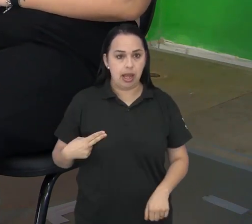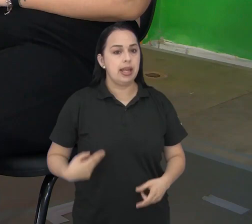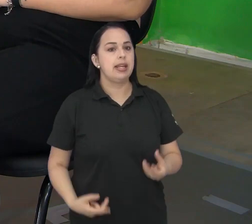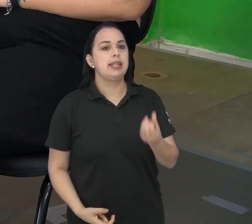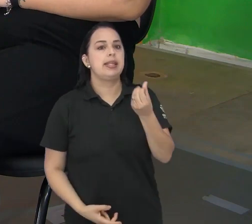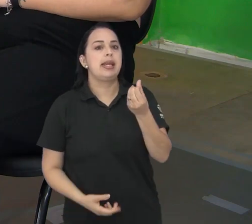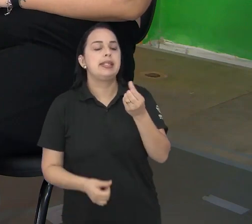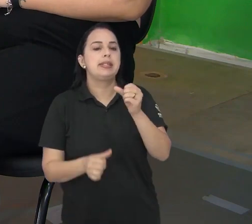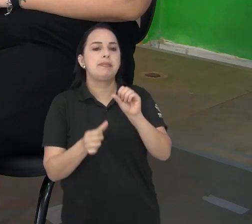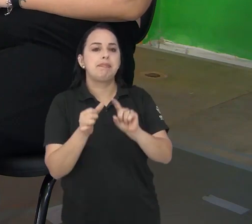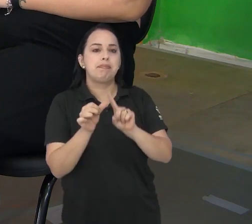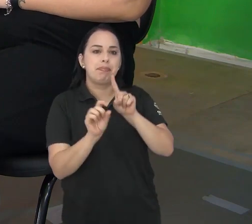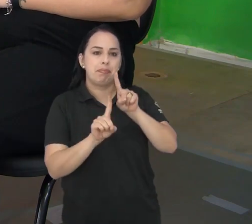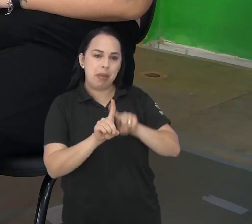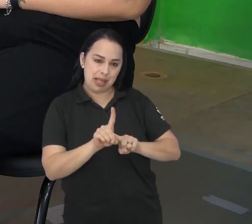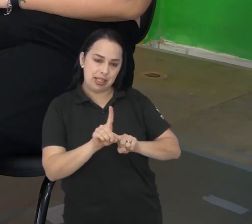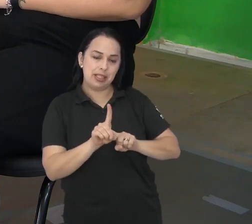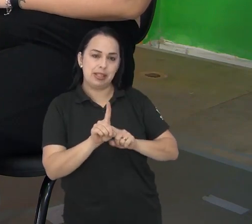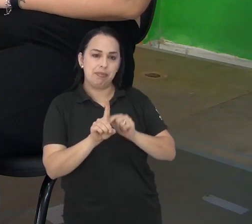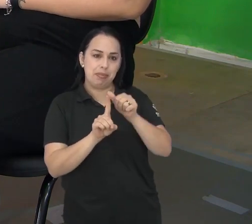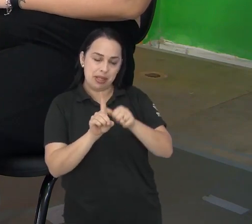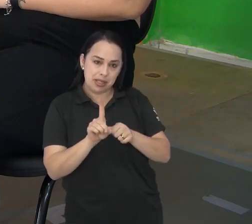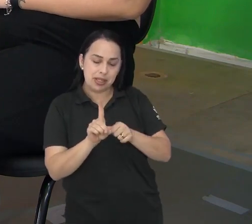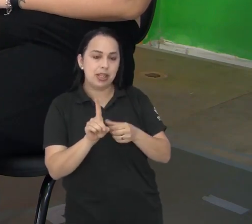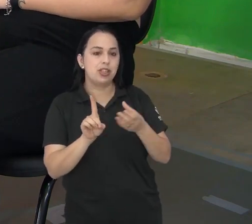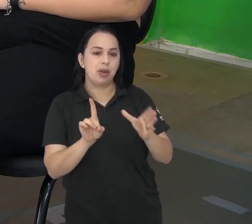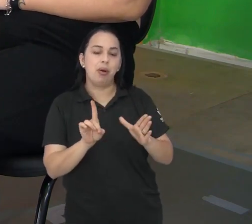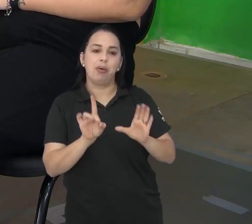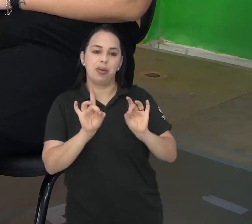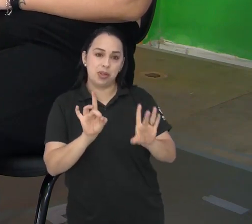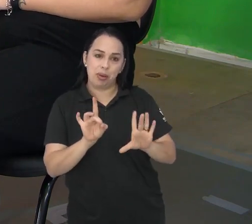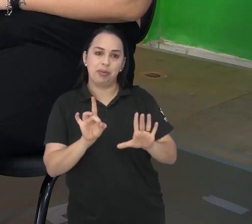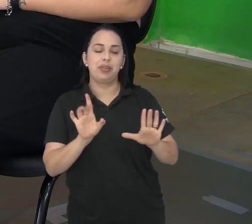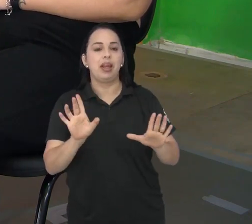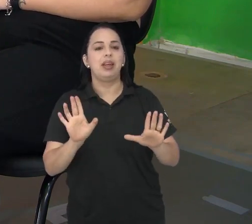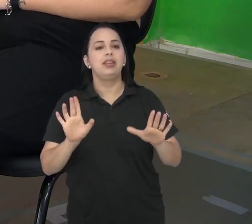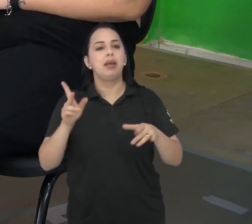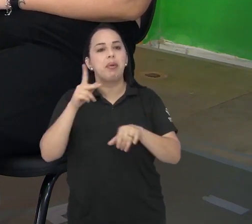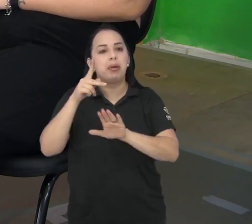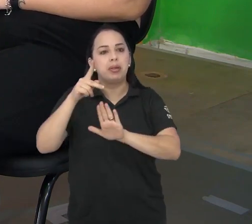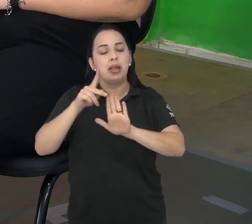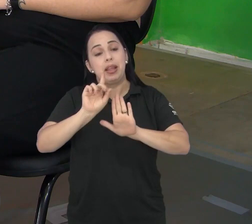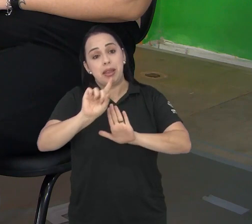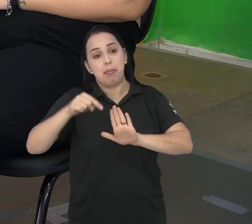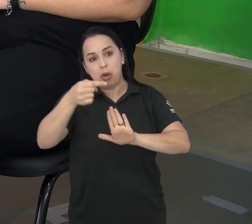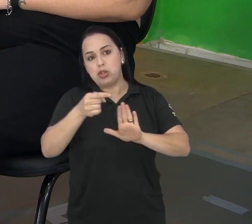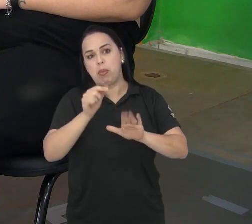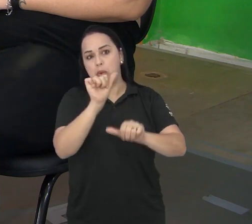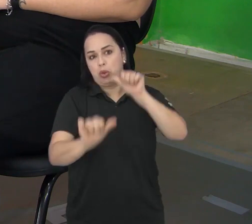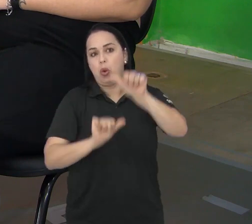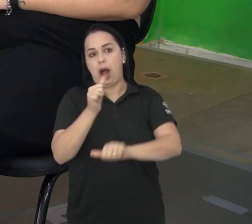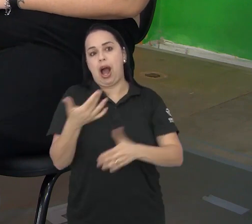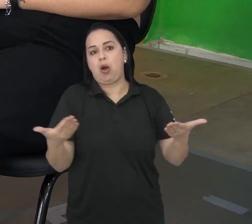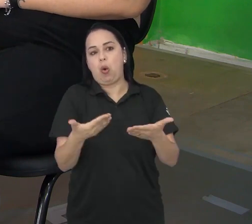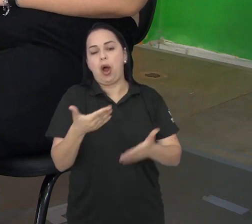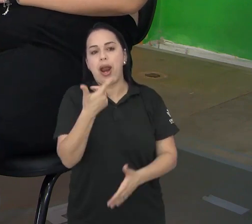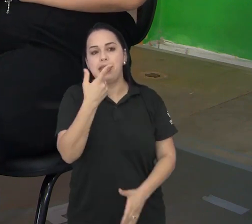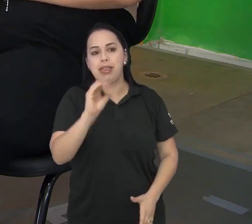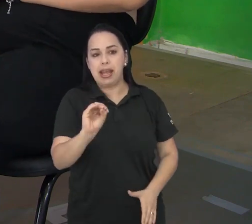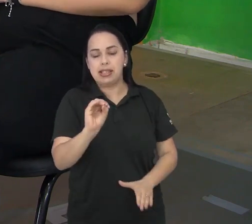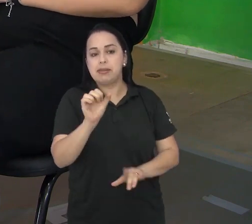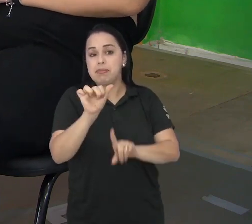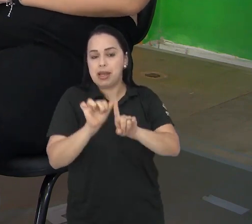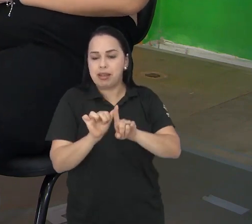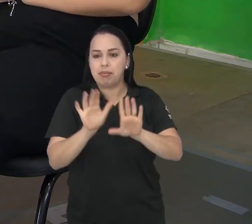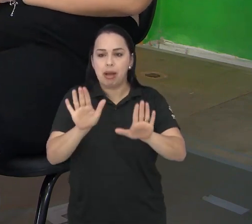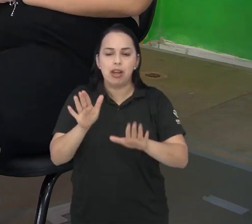o projeto nesse período, que foi em 2017, era 6 meses, aí depois que a gente voltou, o projeto ele se estendeu para 10 meses, né? Pô, 6